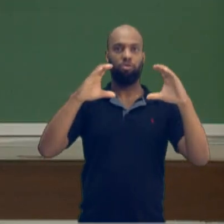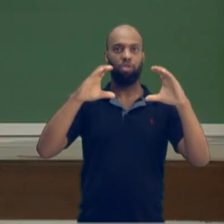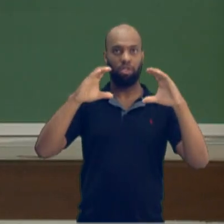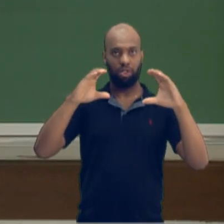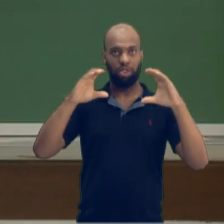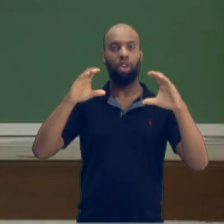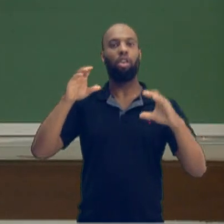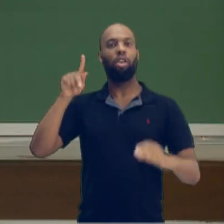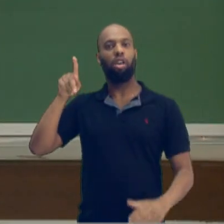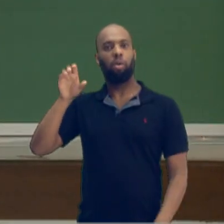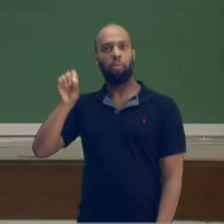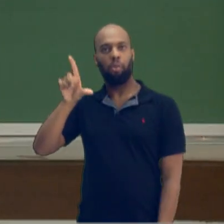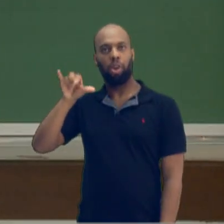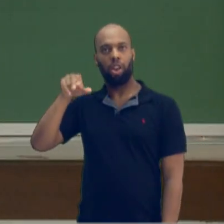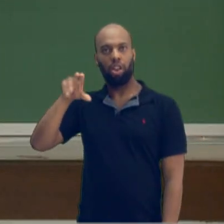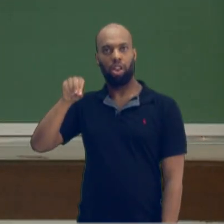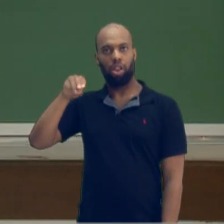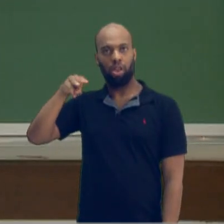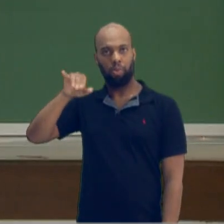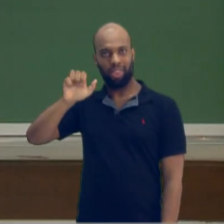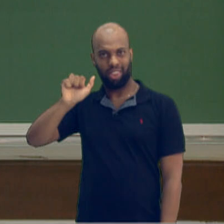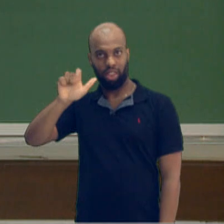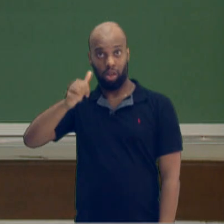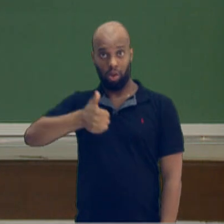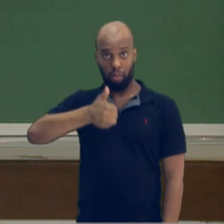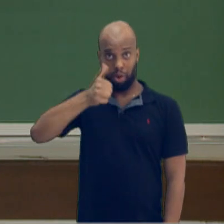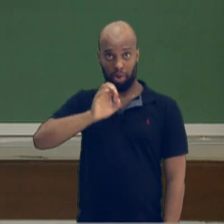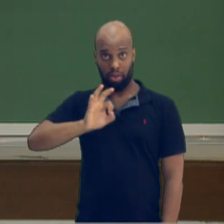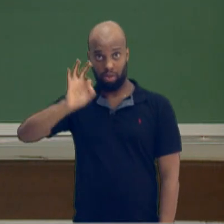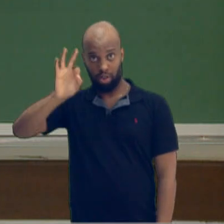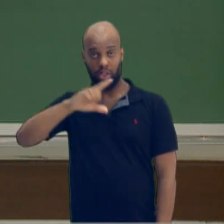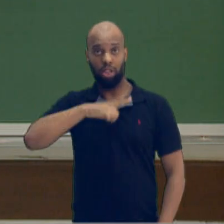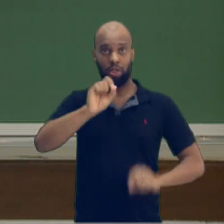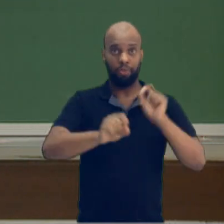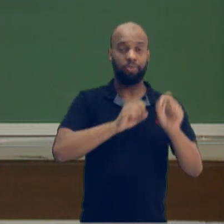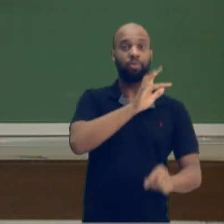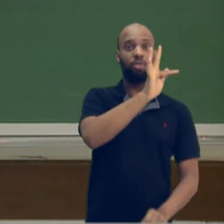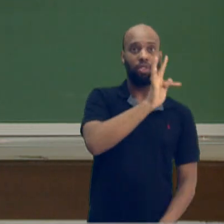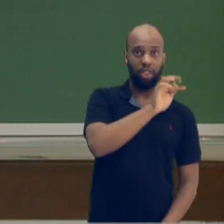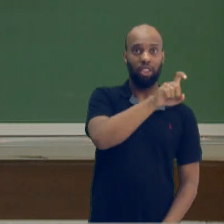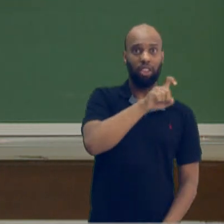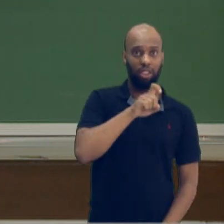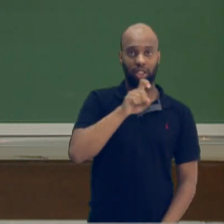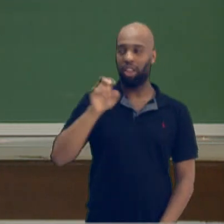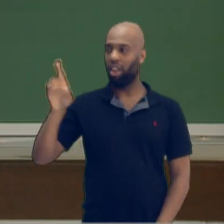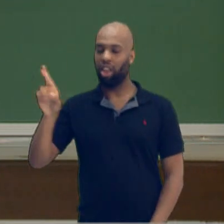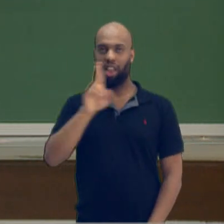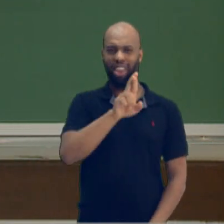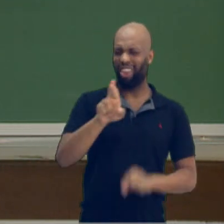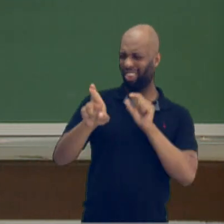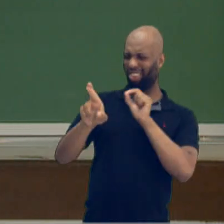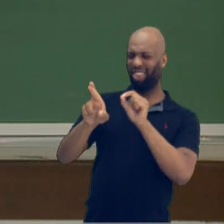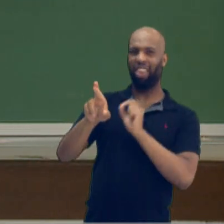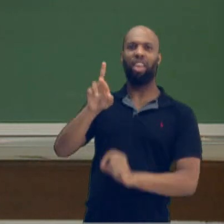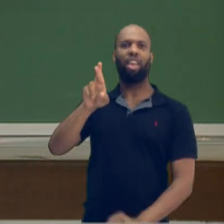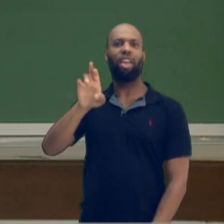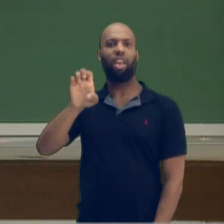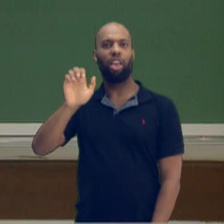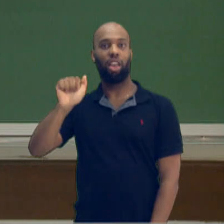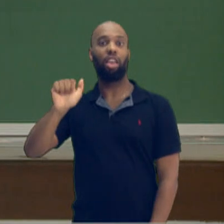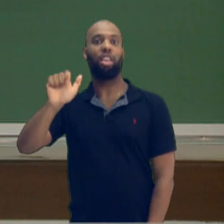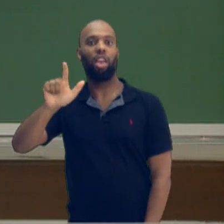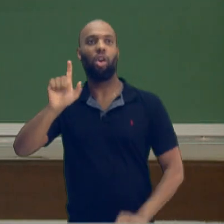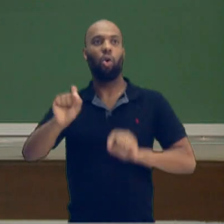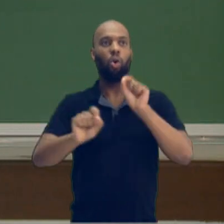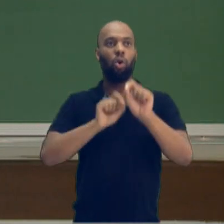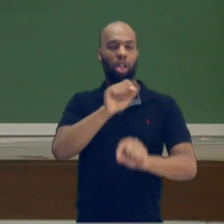polinomial do primeiro grau, tá certo? É dada por f dos números reais e números reais, dada por y igual a x mais